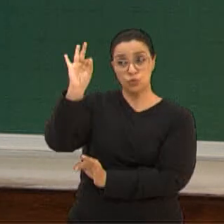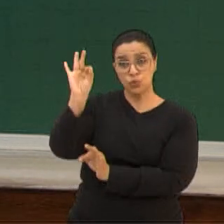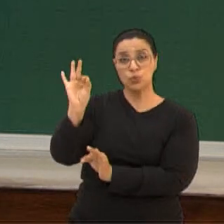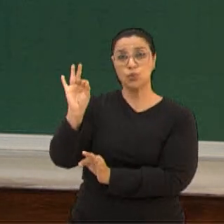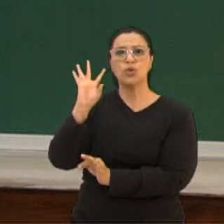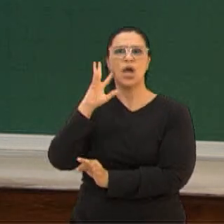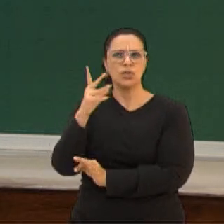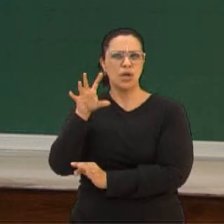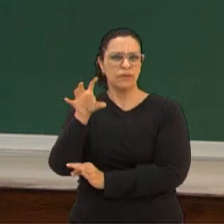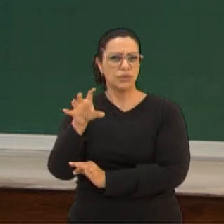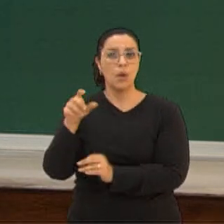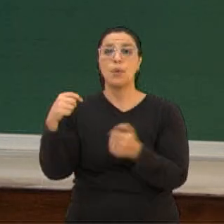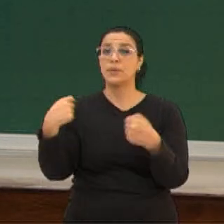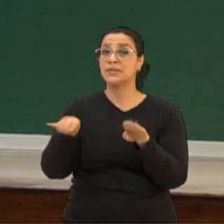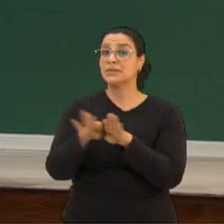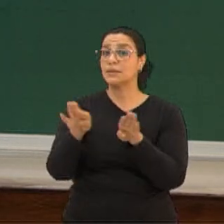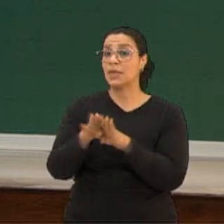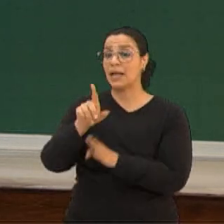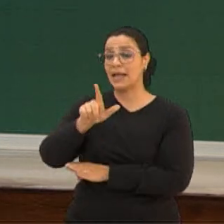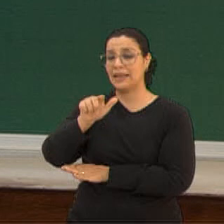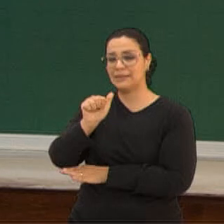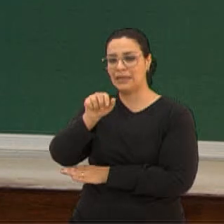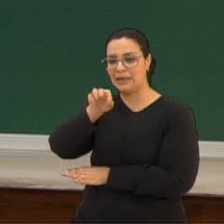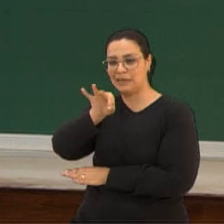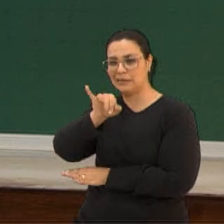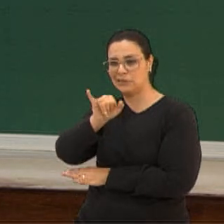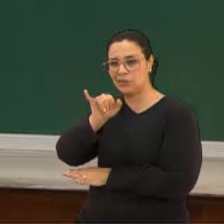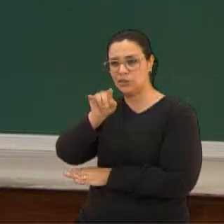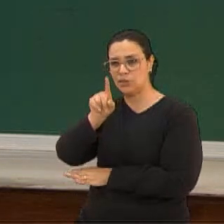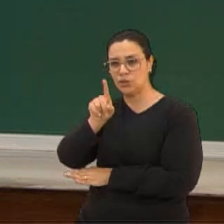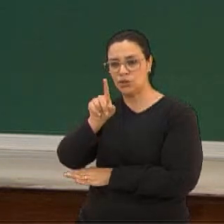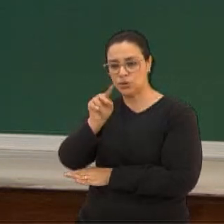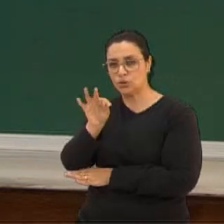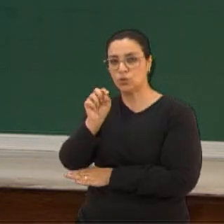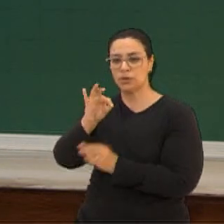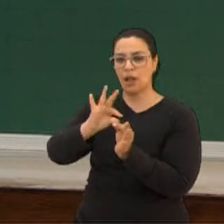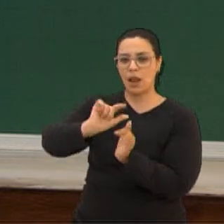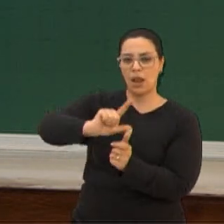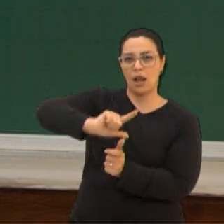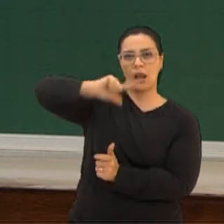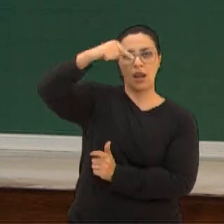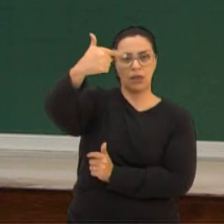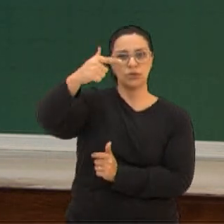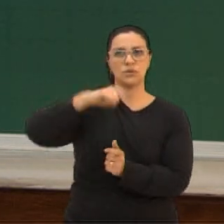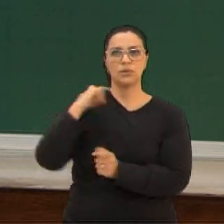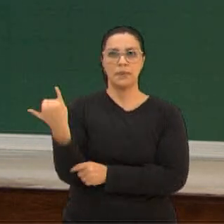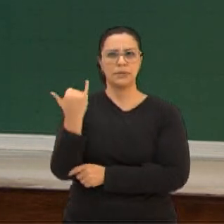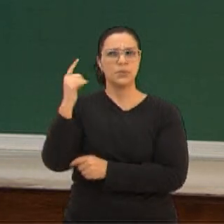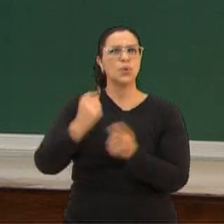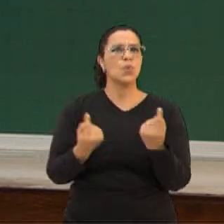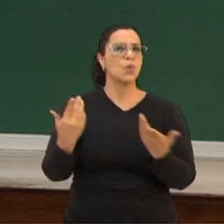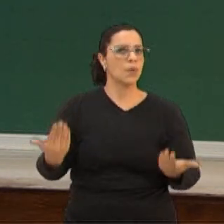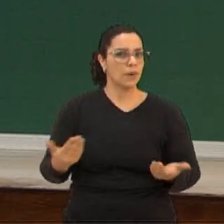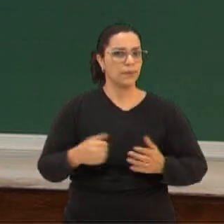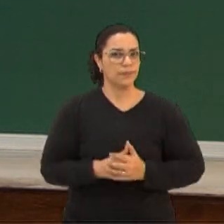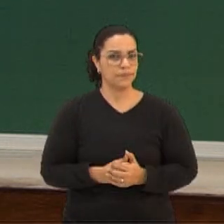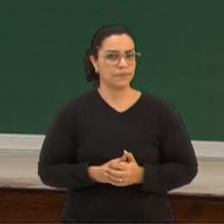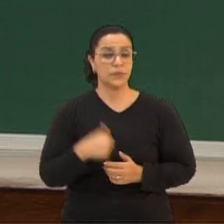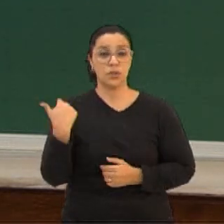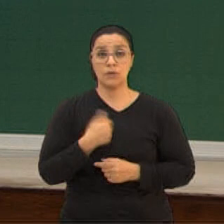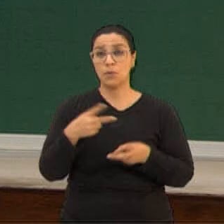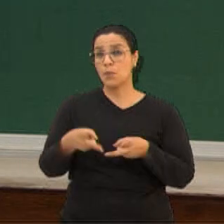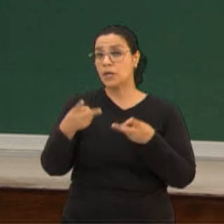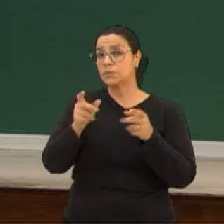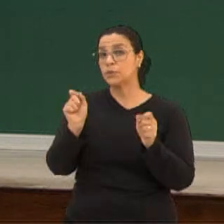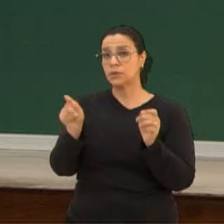fator decisivo? Ou a latitude, a distância em relação à linha do Equador é um fator decisivo? Então, o que a gente vai